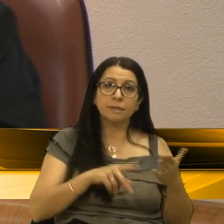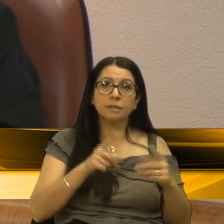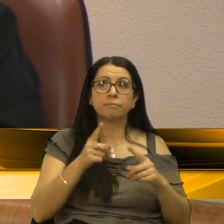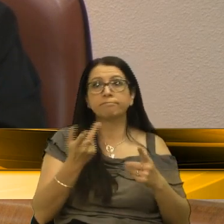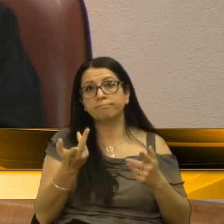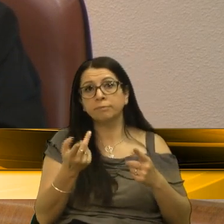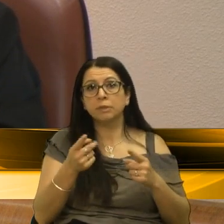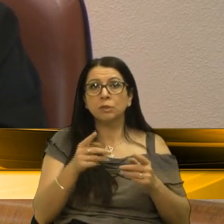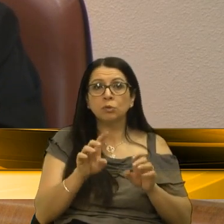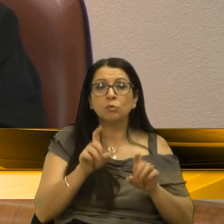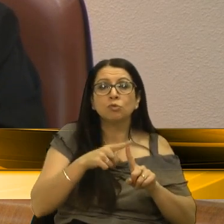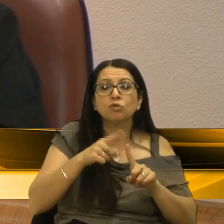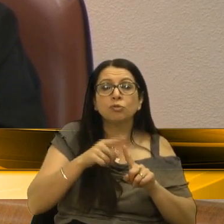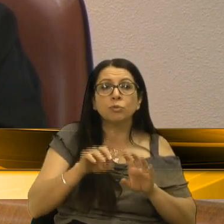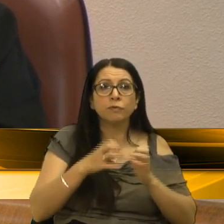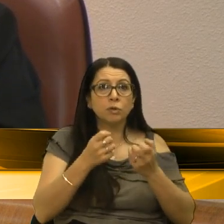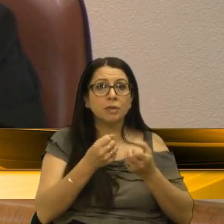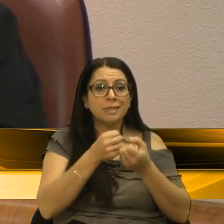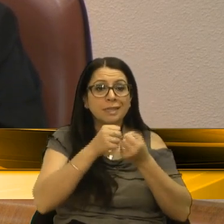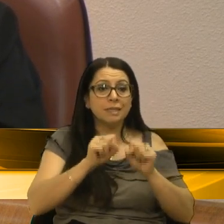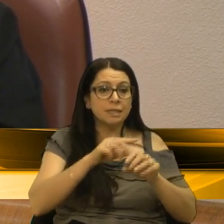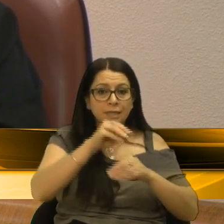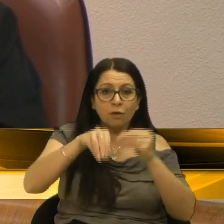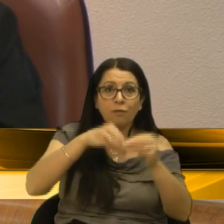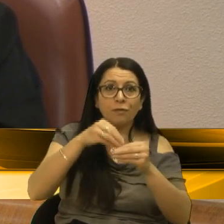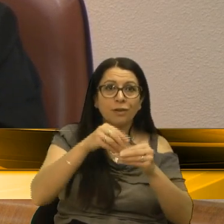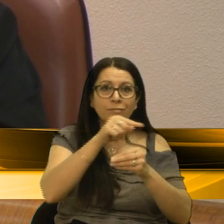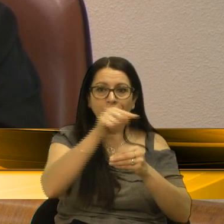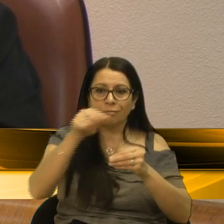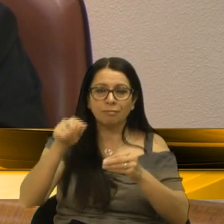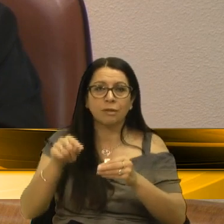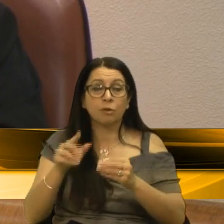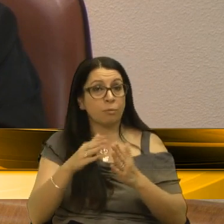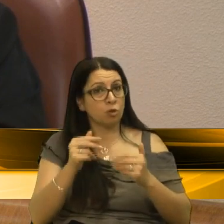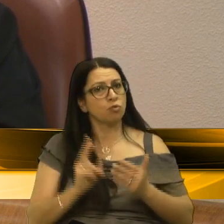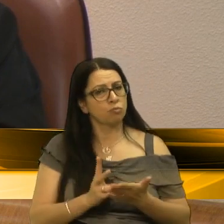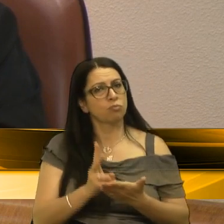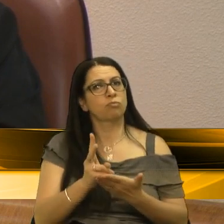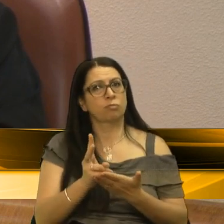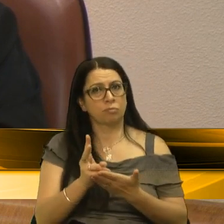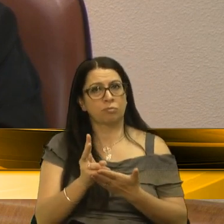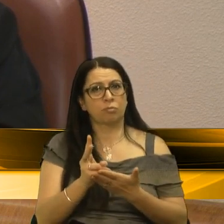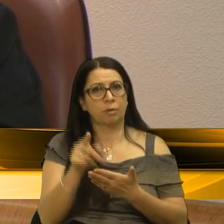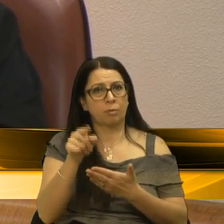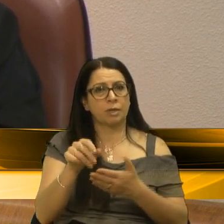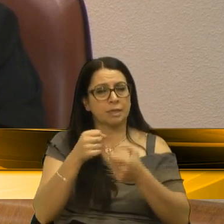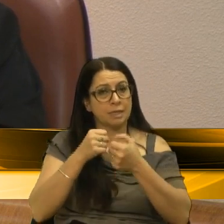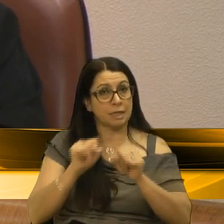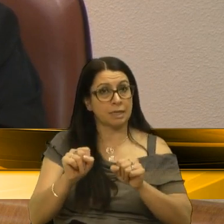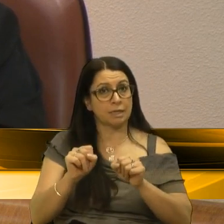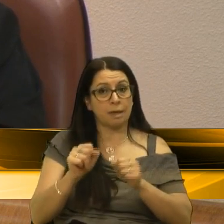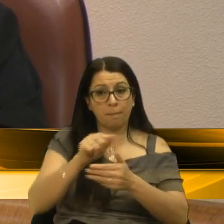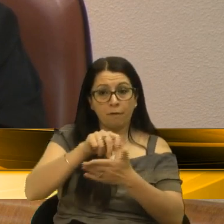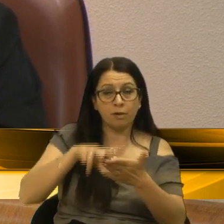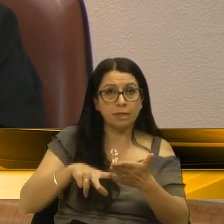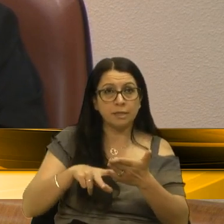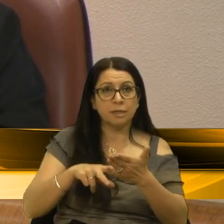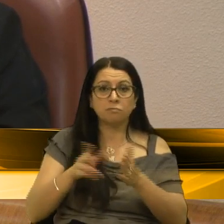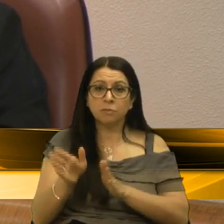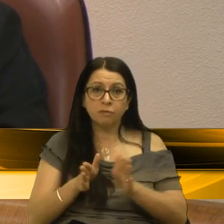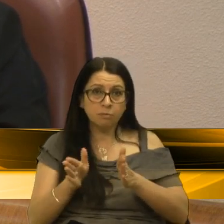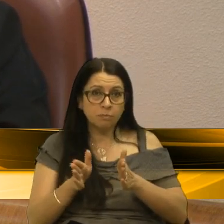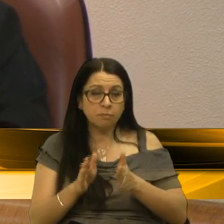do evento e quais secretarias estão envolvidas. Assim, o pedido tramita por essas secretarias para avaliação da